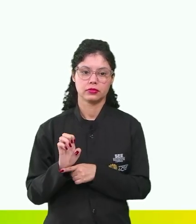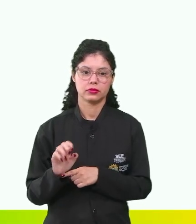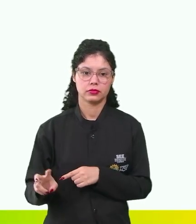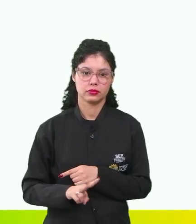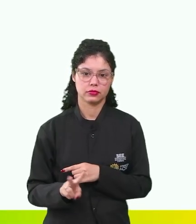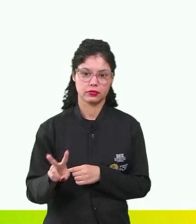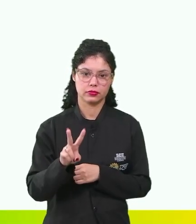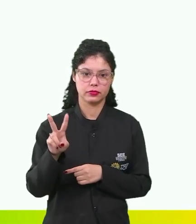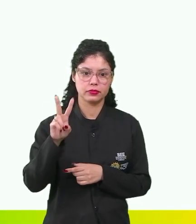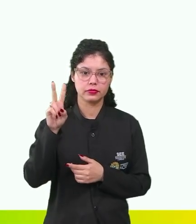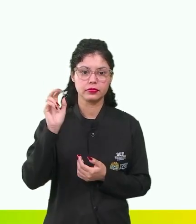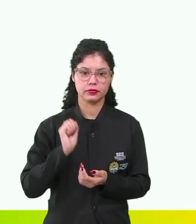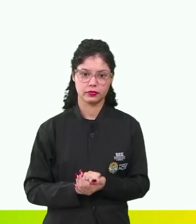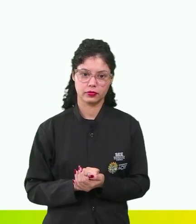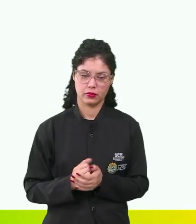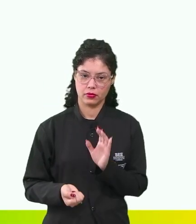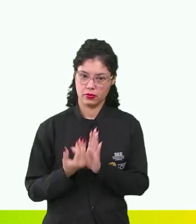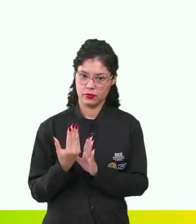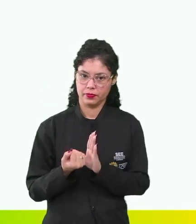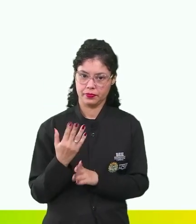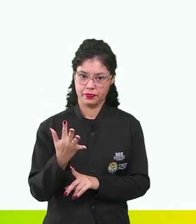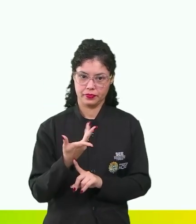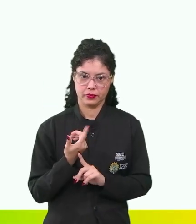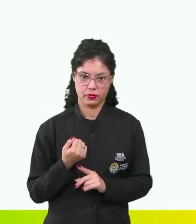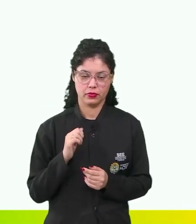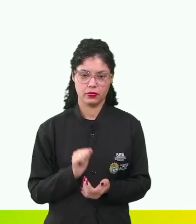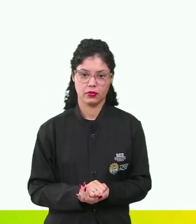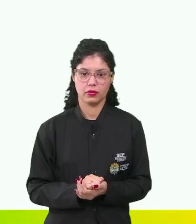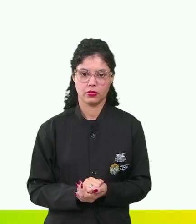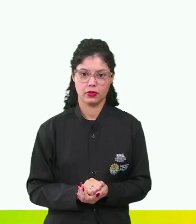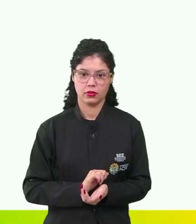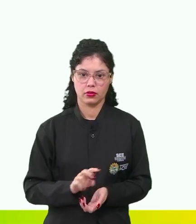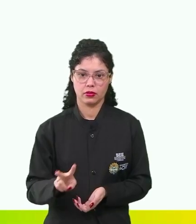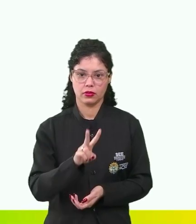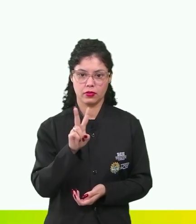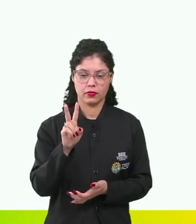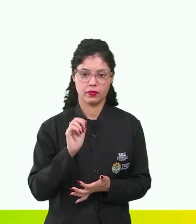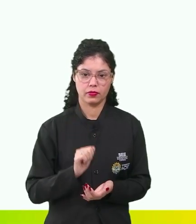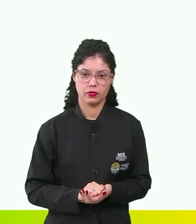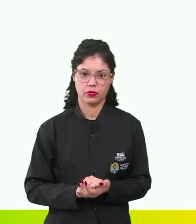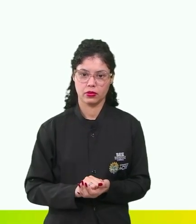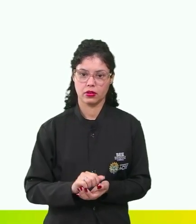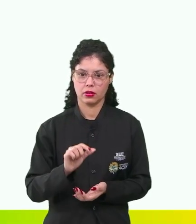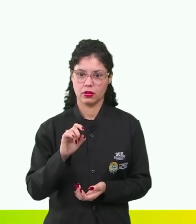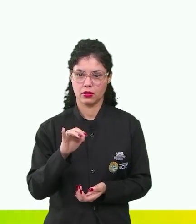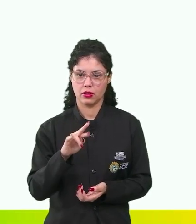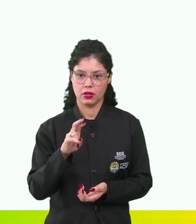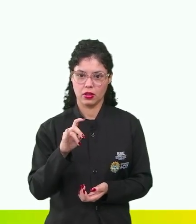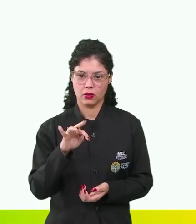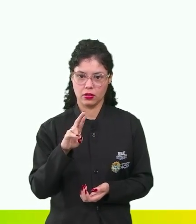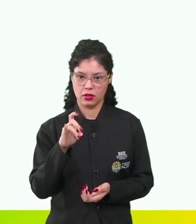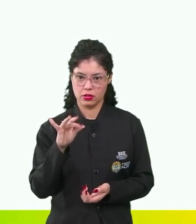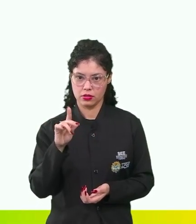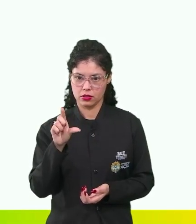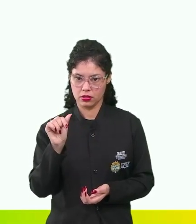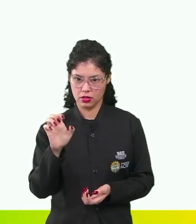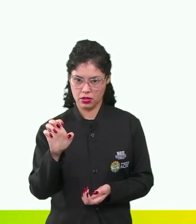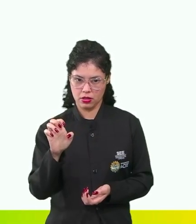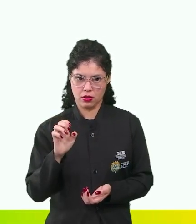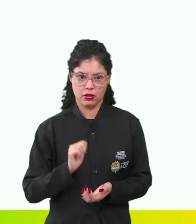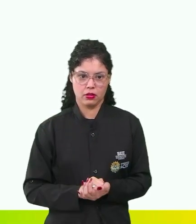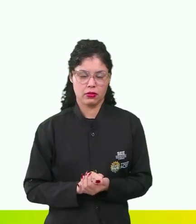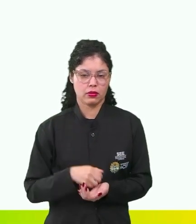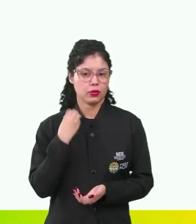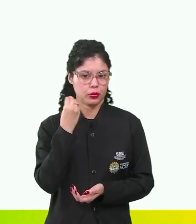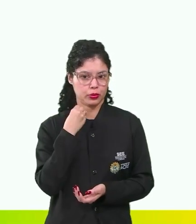E, a valorização de obras de arte e lazer, por seu valor intrínseco e pela autenticidade